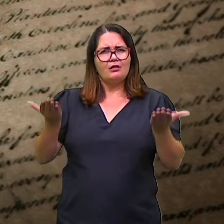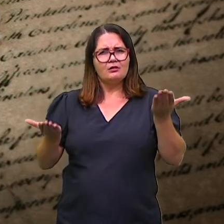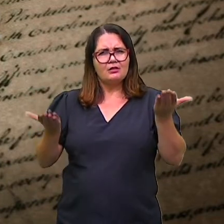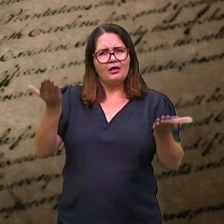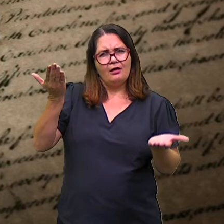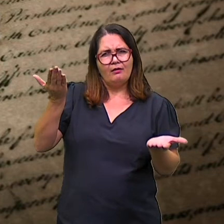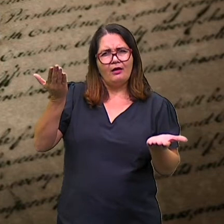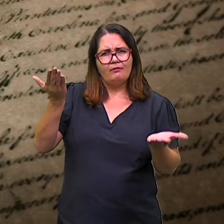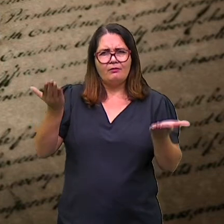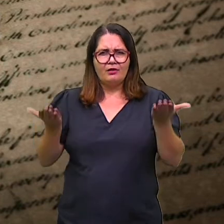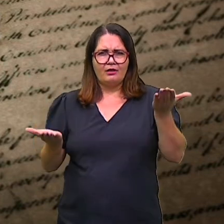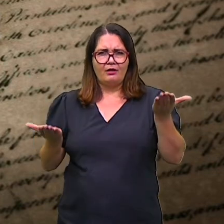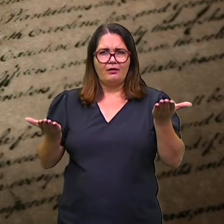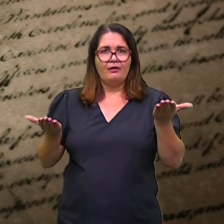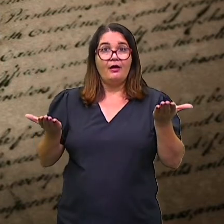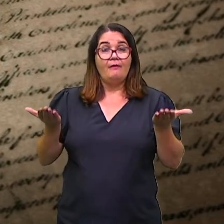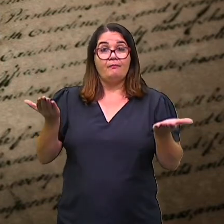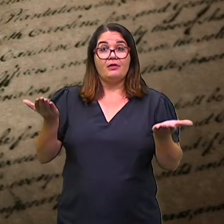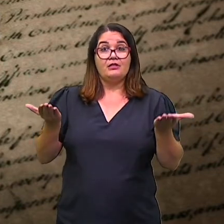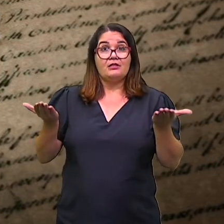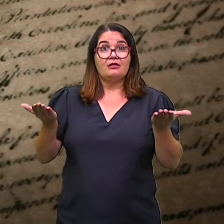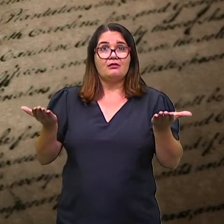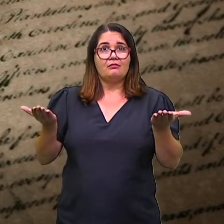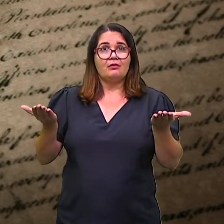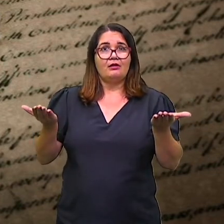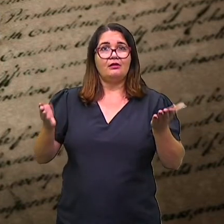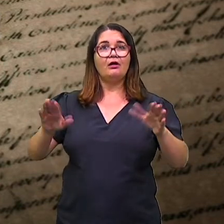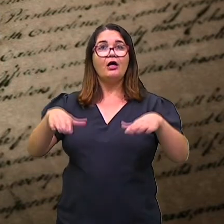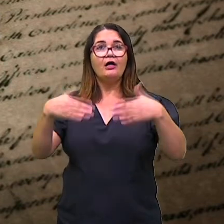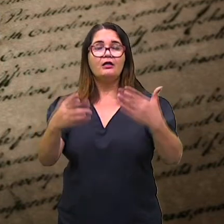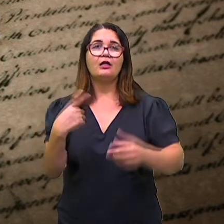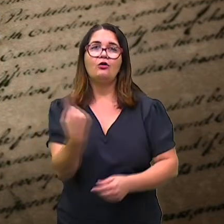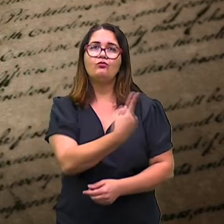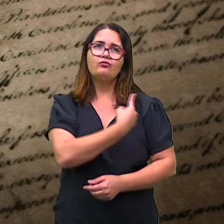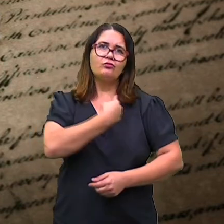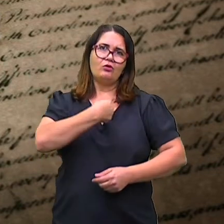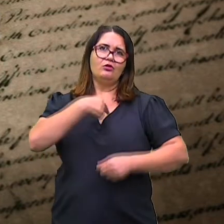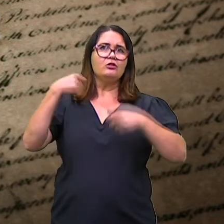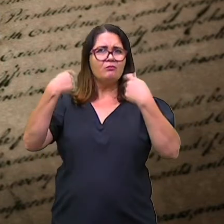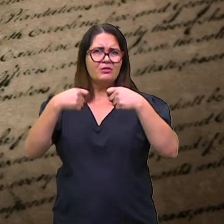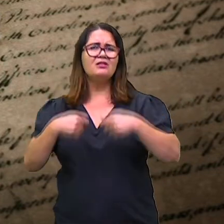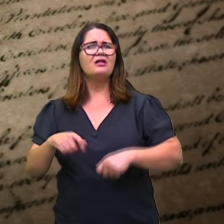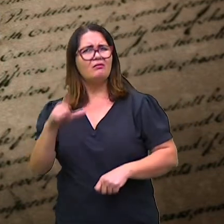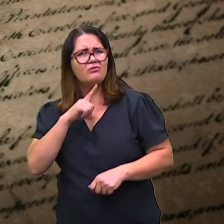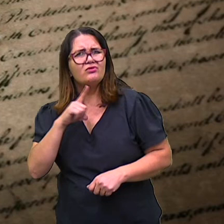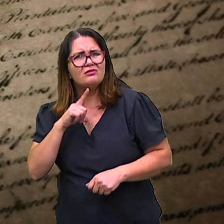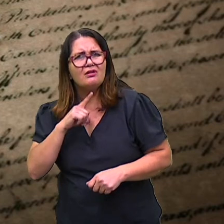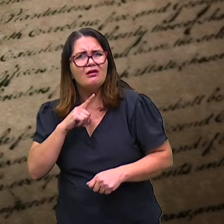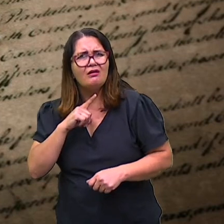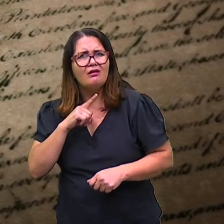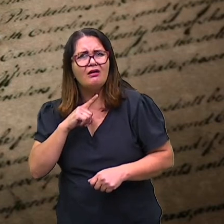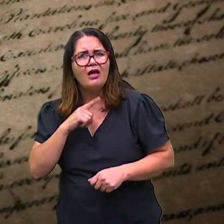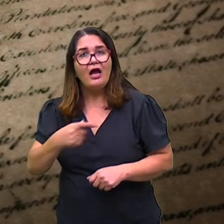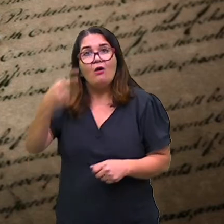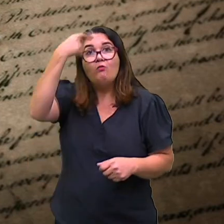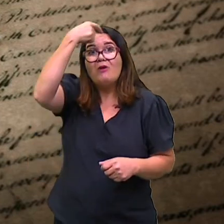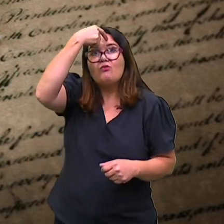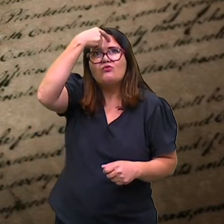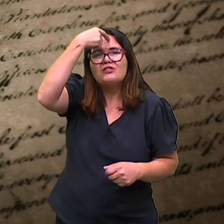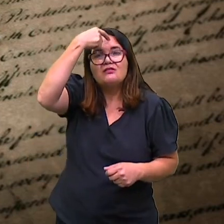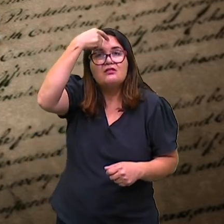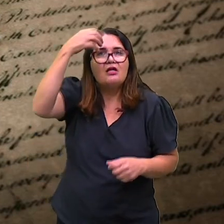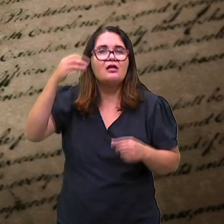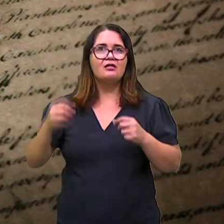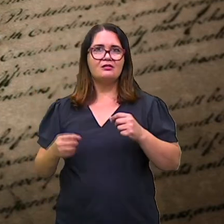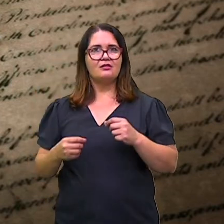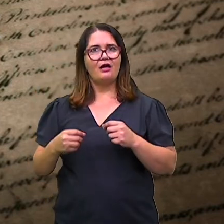não pesa nem para um lado nem para o outro. E é isso que nós precisamos ter com uma consciência crítica de